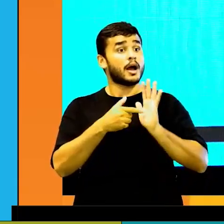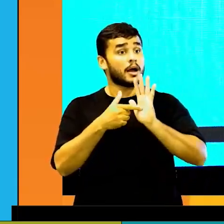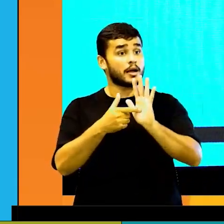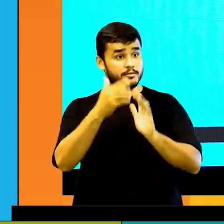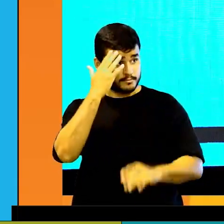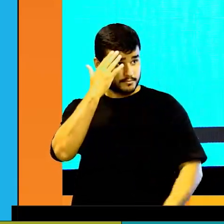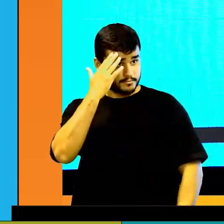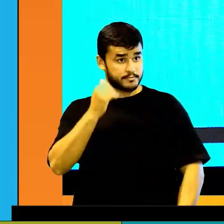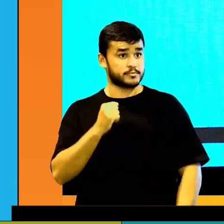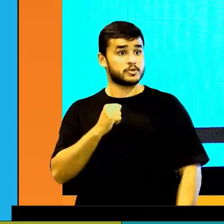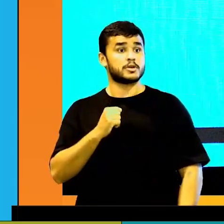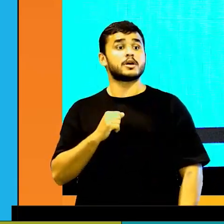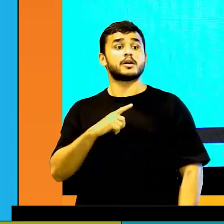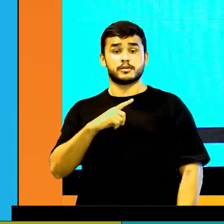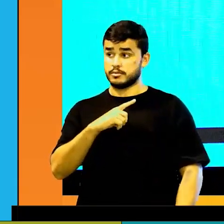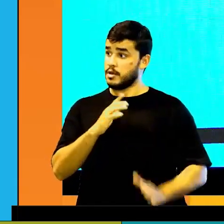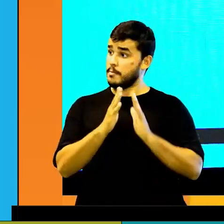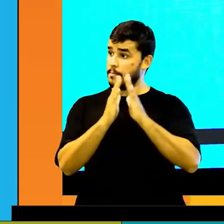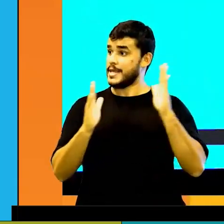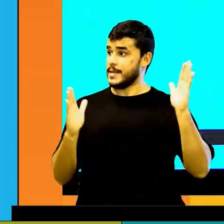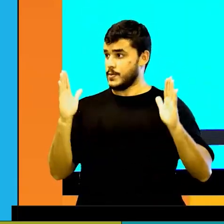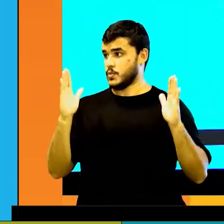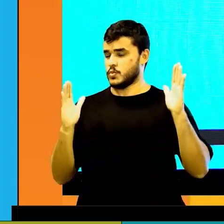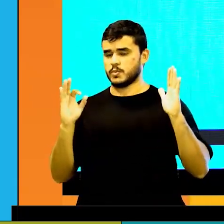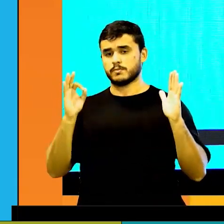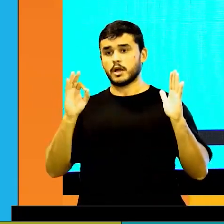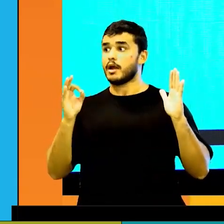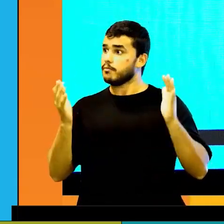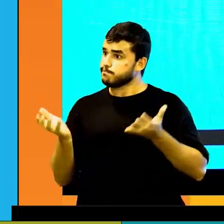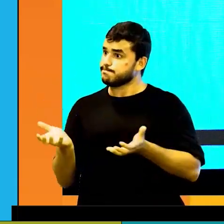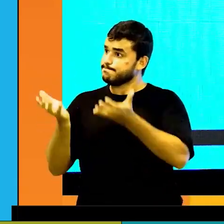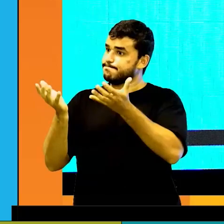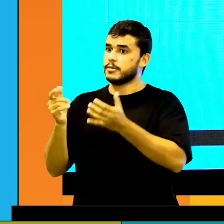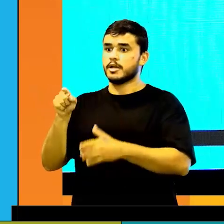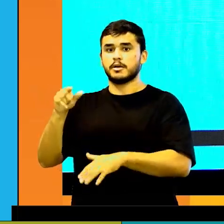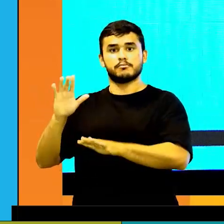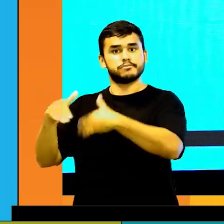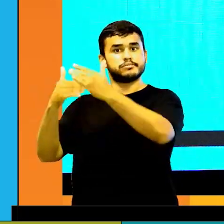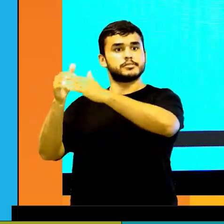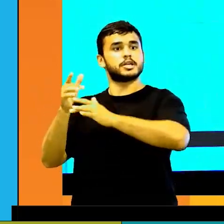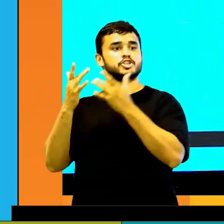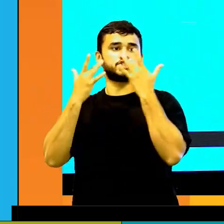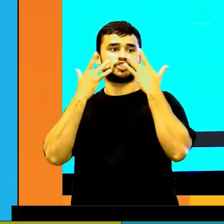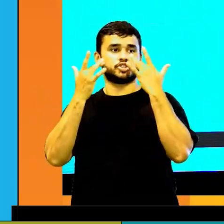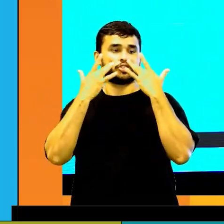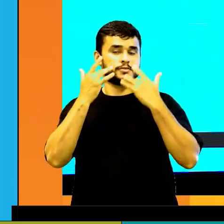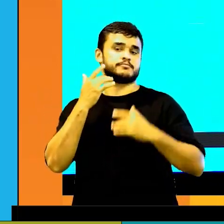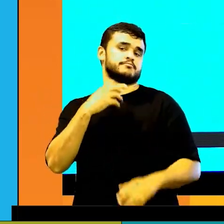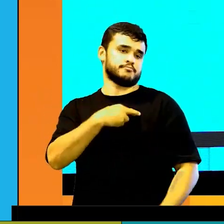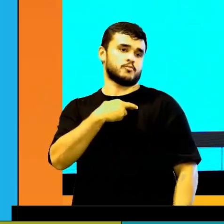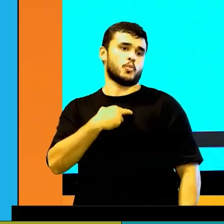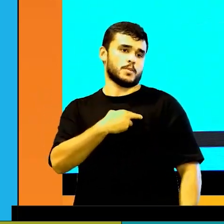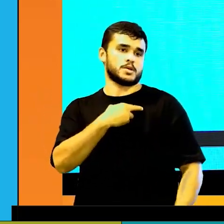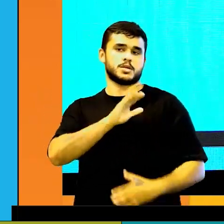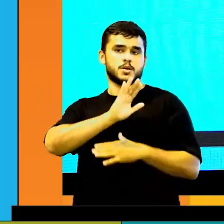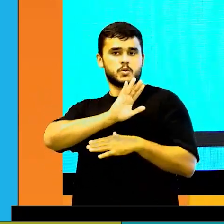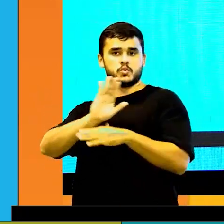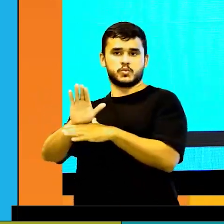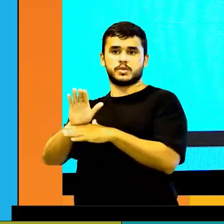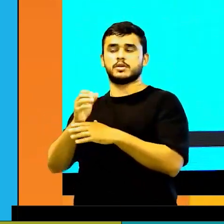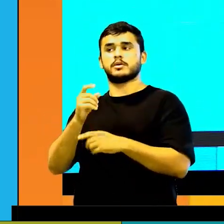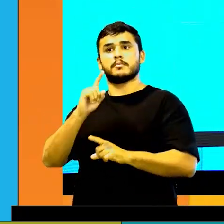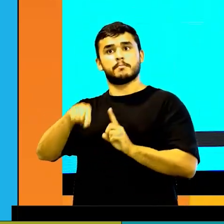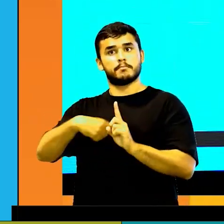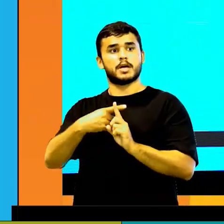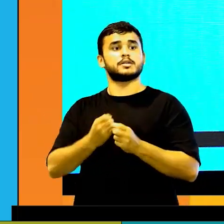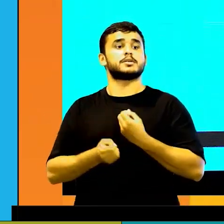já foi um gênero de não tanto sucesso na época, mas poesia e romance foram os dois gêneros mais produzidos